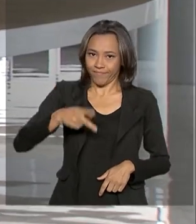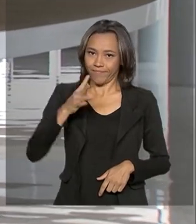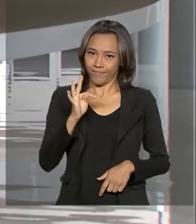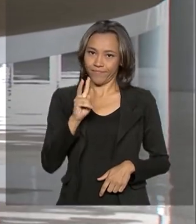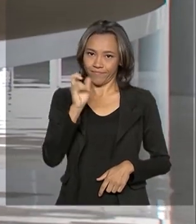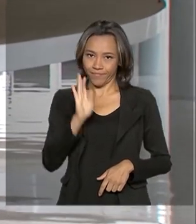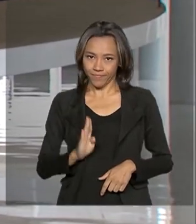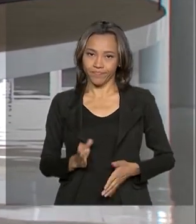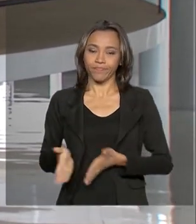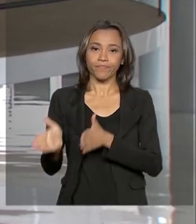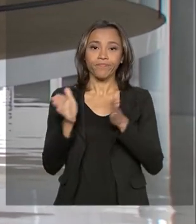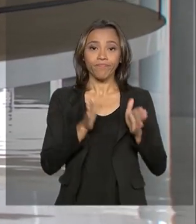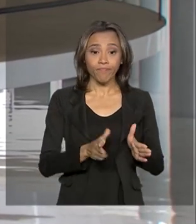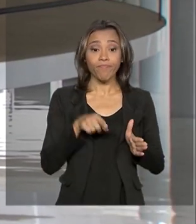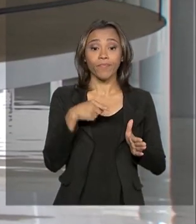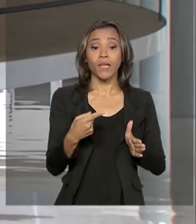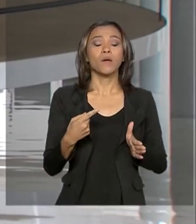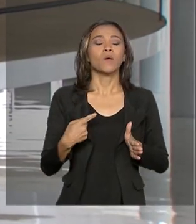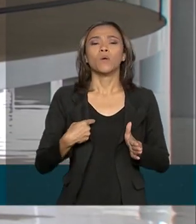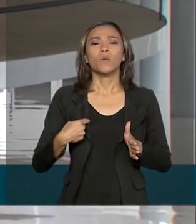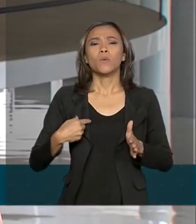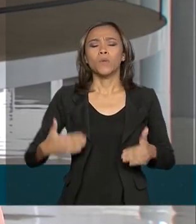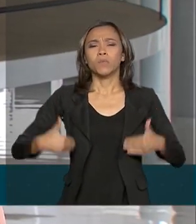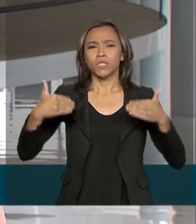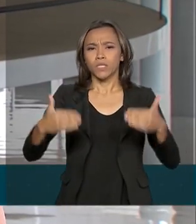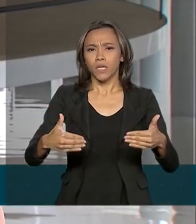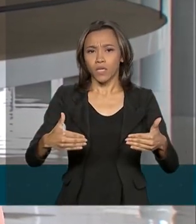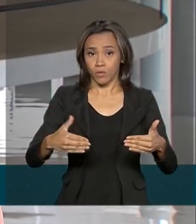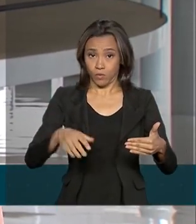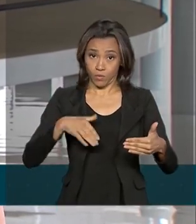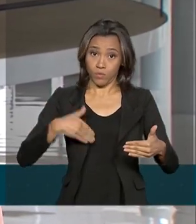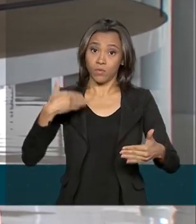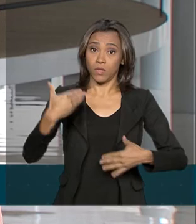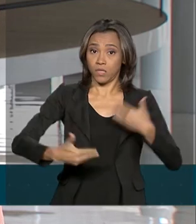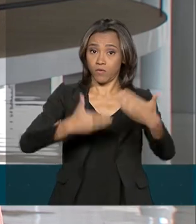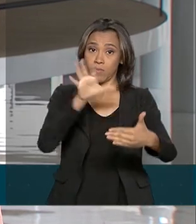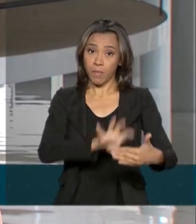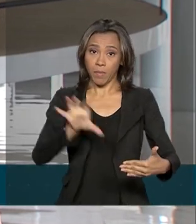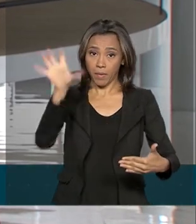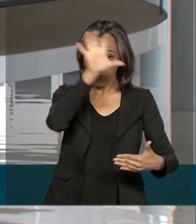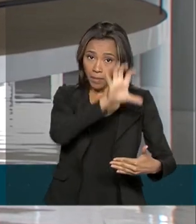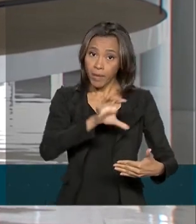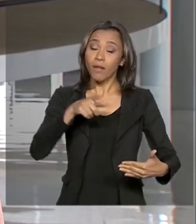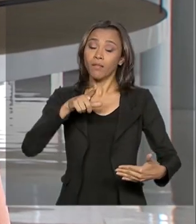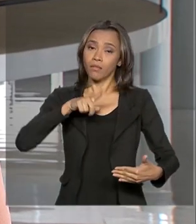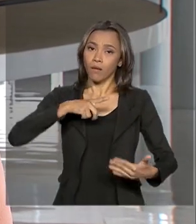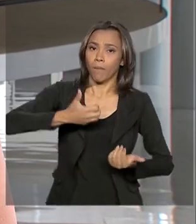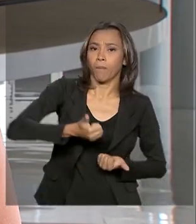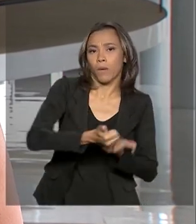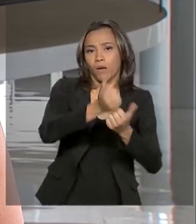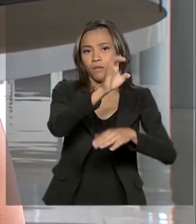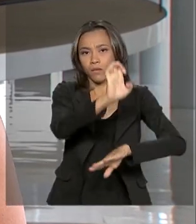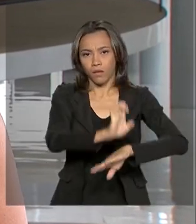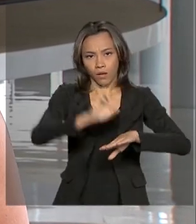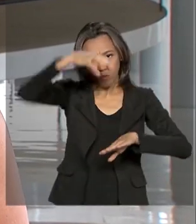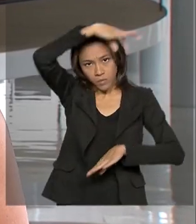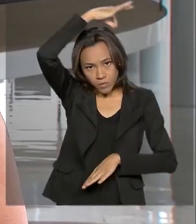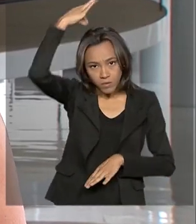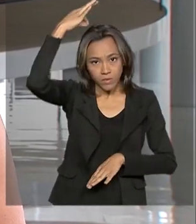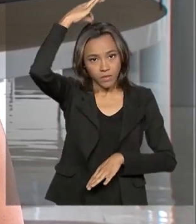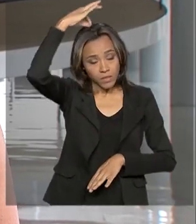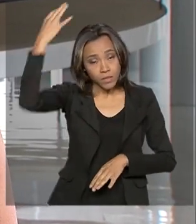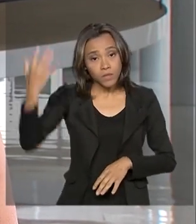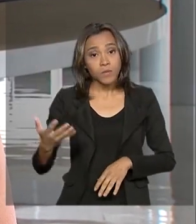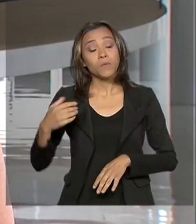o Ministério do Desenvolvimento Regional está à disposição do Estado do Espírito Santo. Pelas redes sociais, o